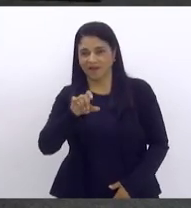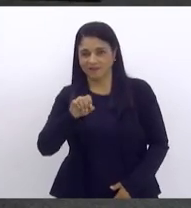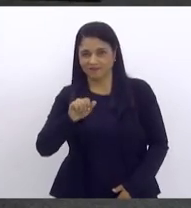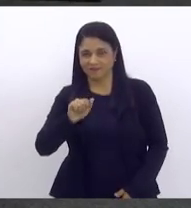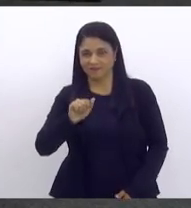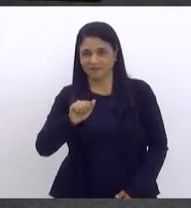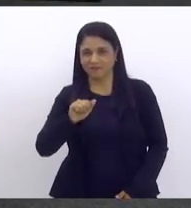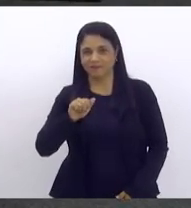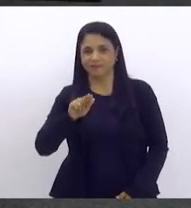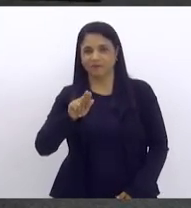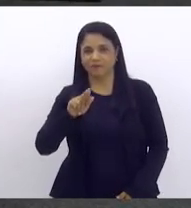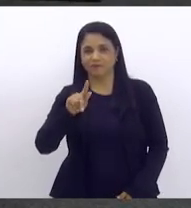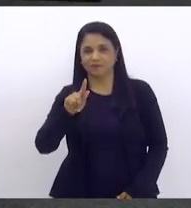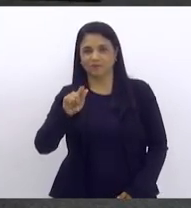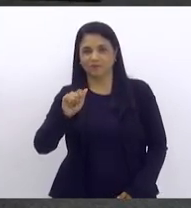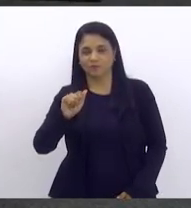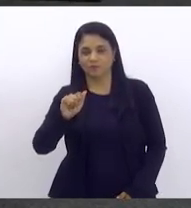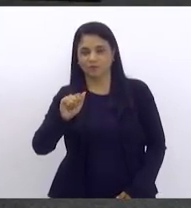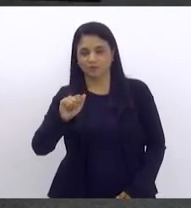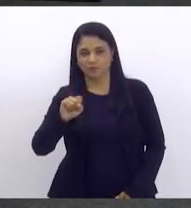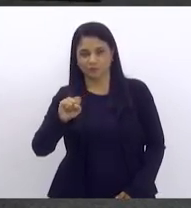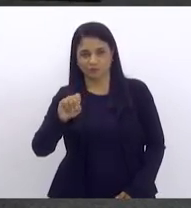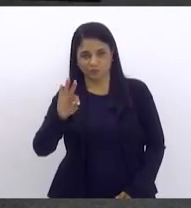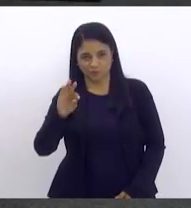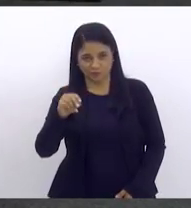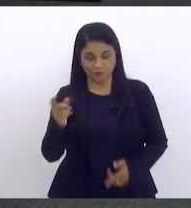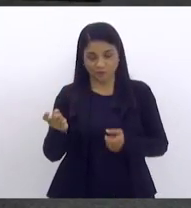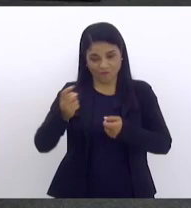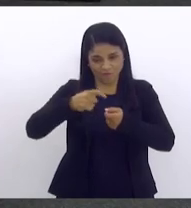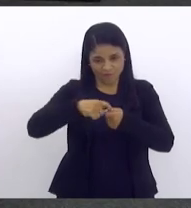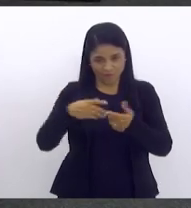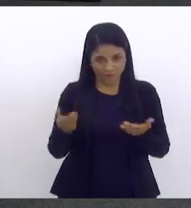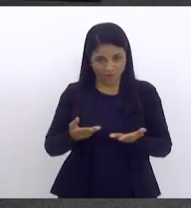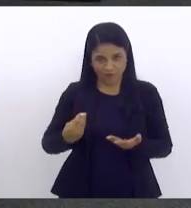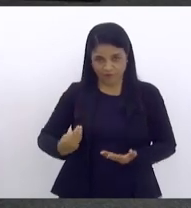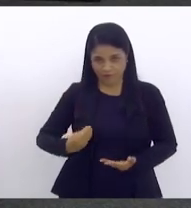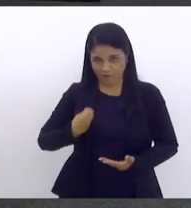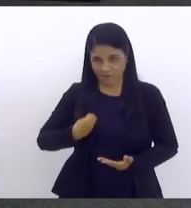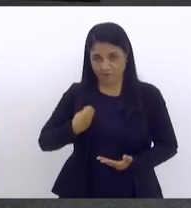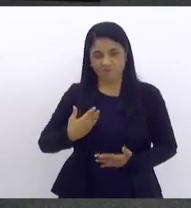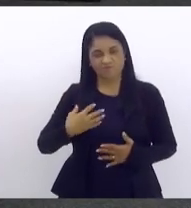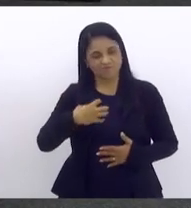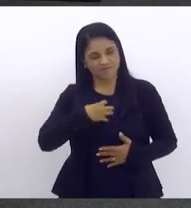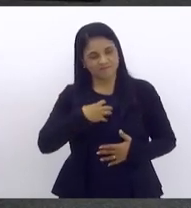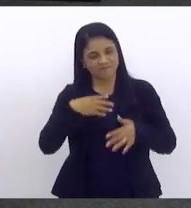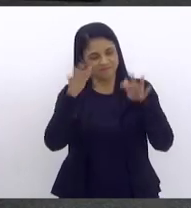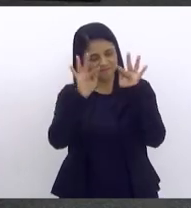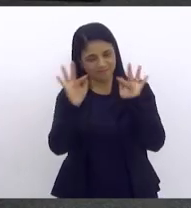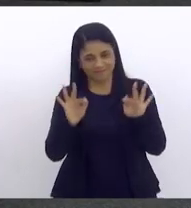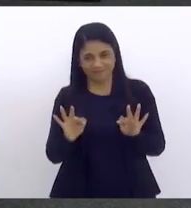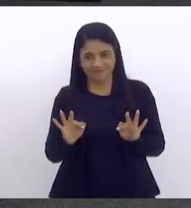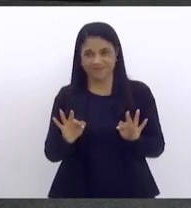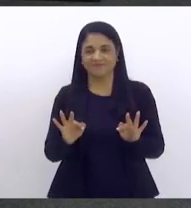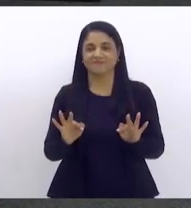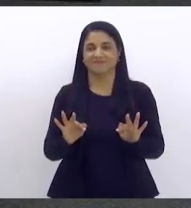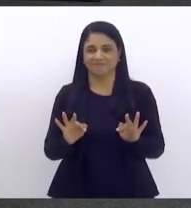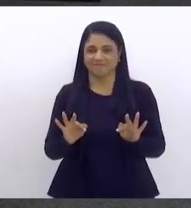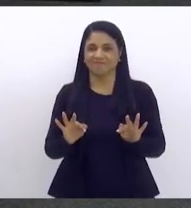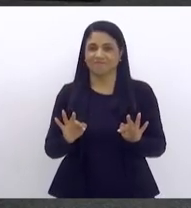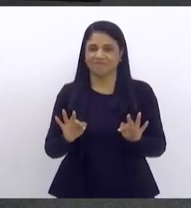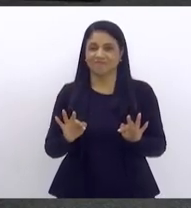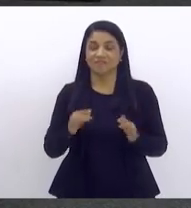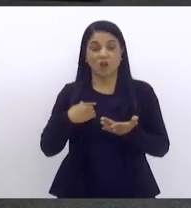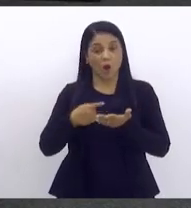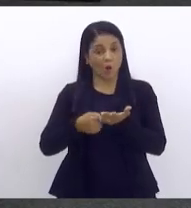convívio. Então, eu fico feliz de que nosso parceiro voltou e já